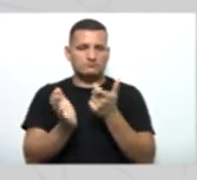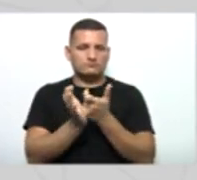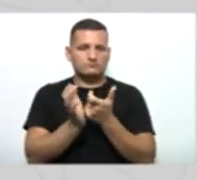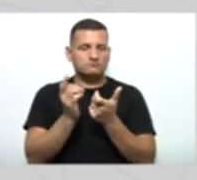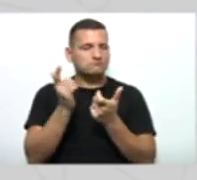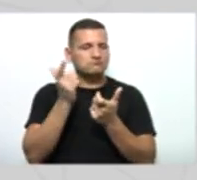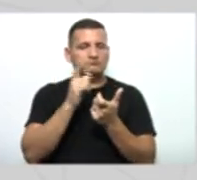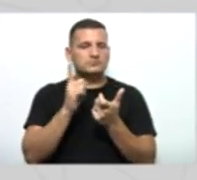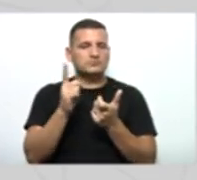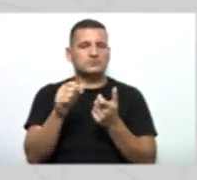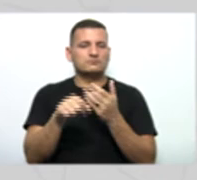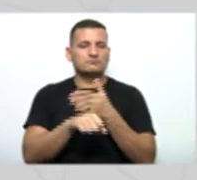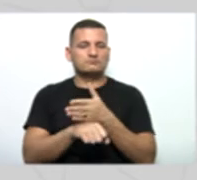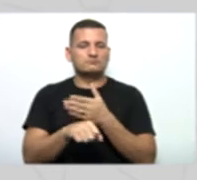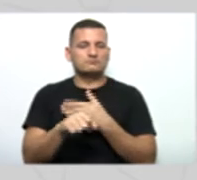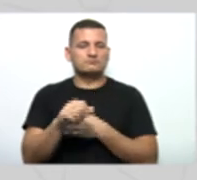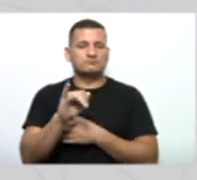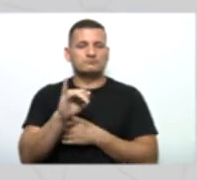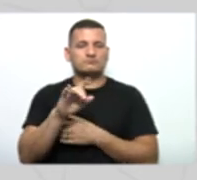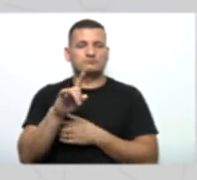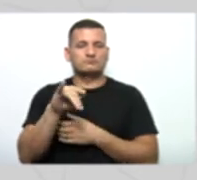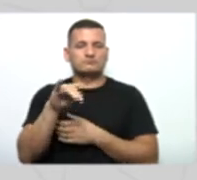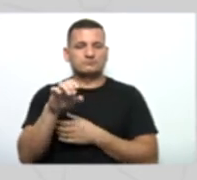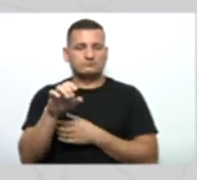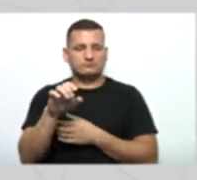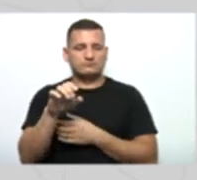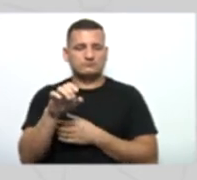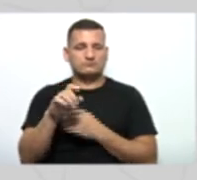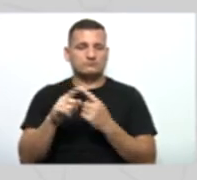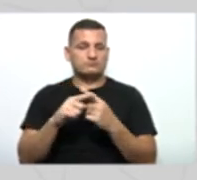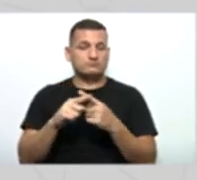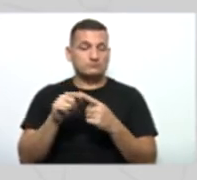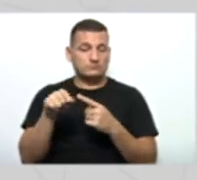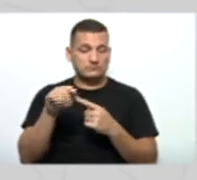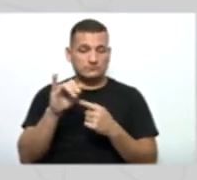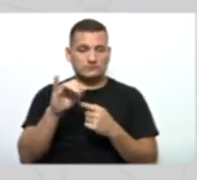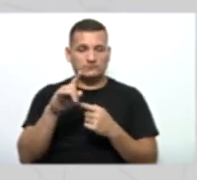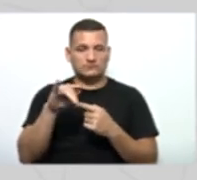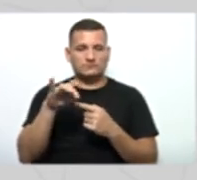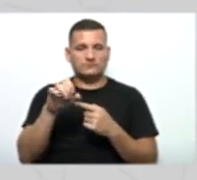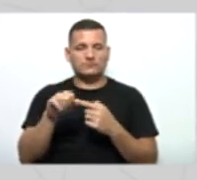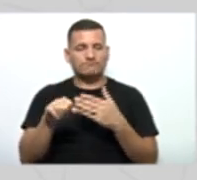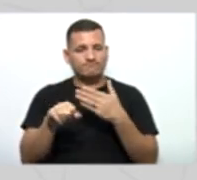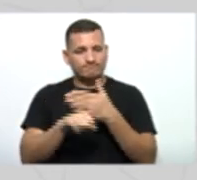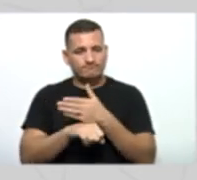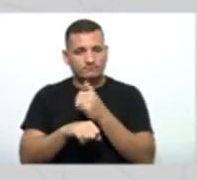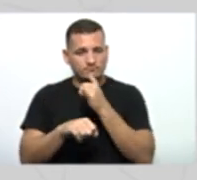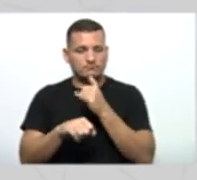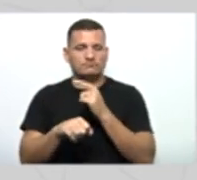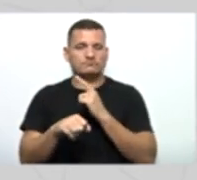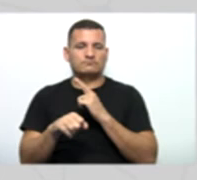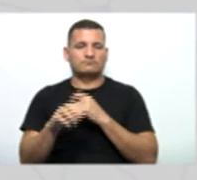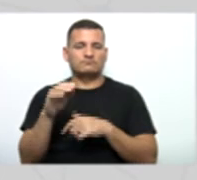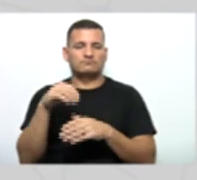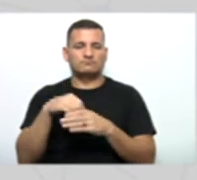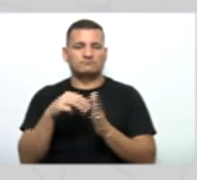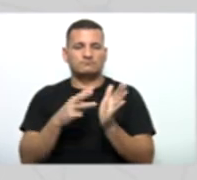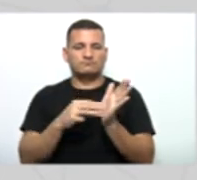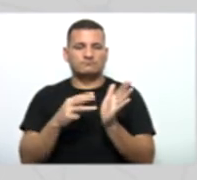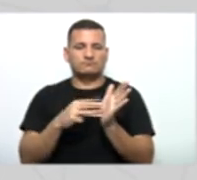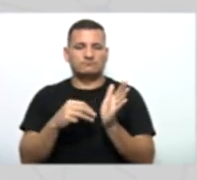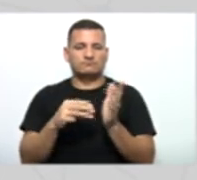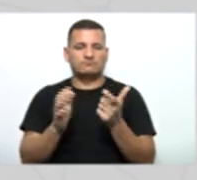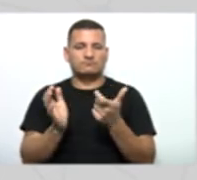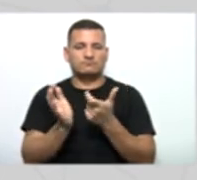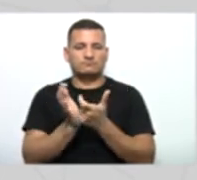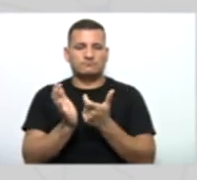acessar o meu atributo idade. Porque seguindo o conceito, ele só pode ser acessado através do método de classe. Mas eu conseguiria